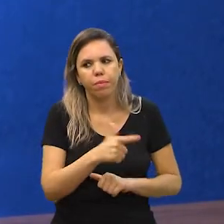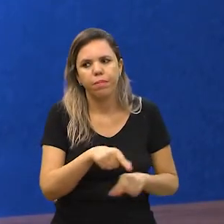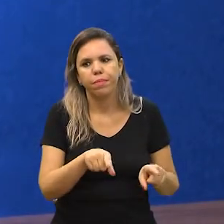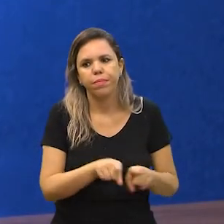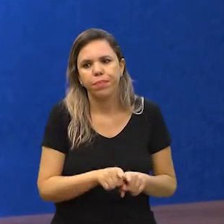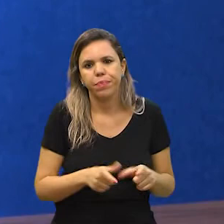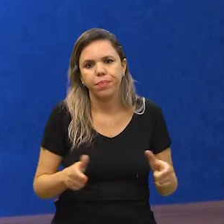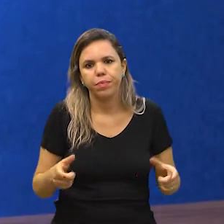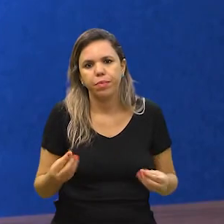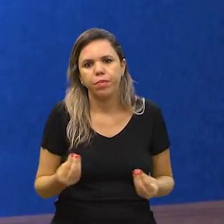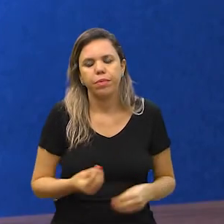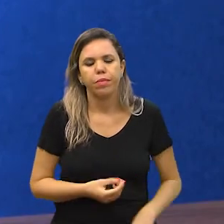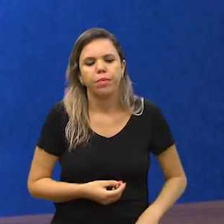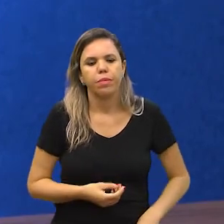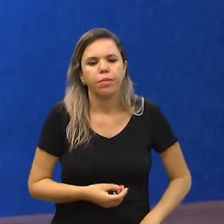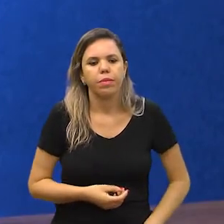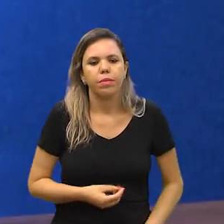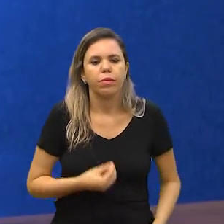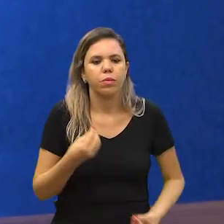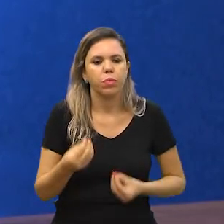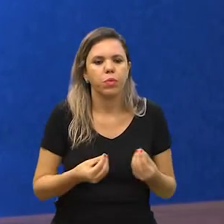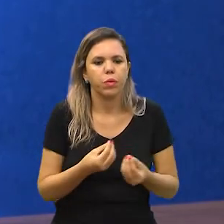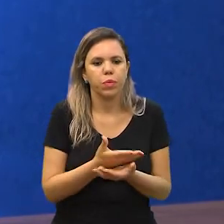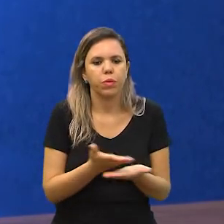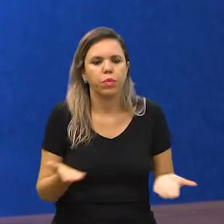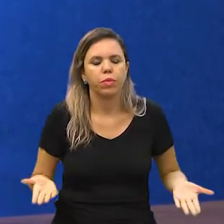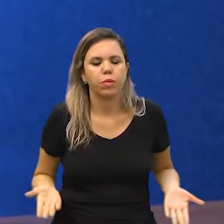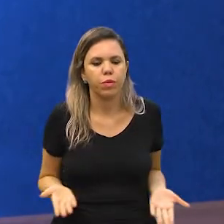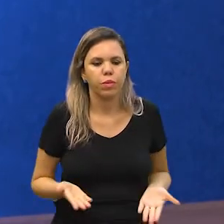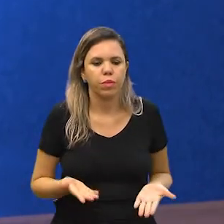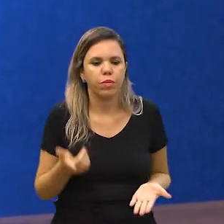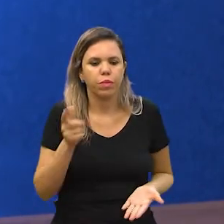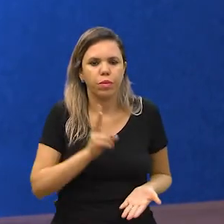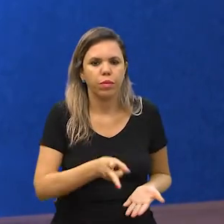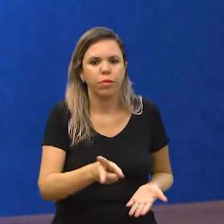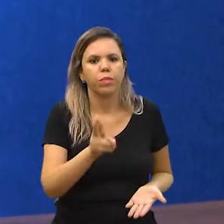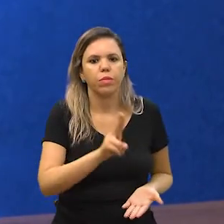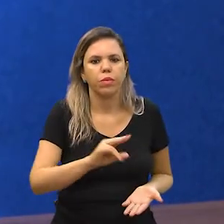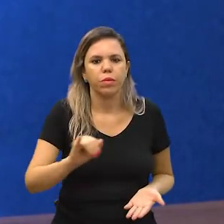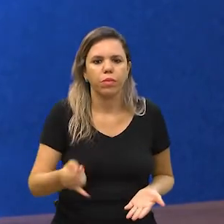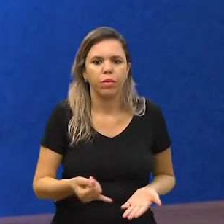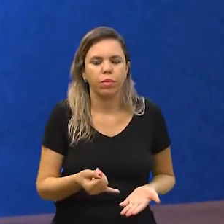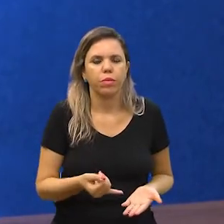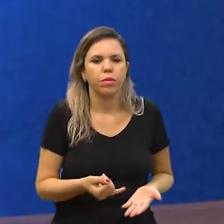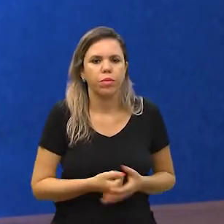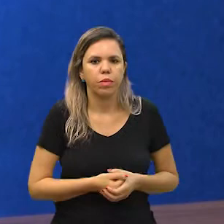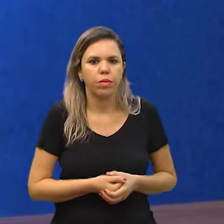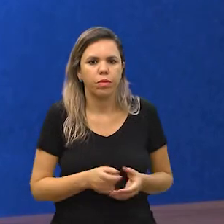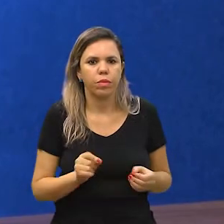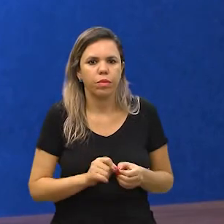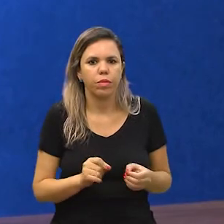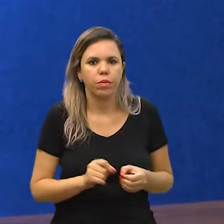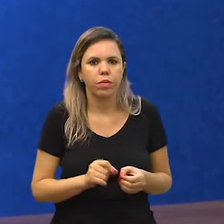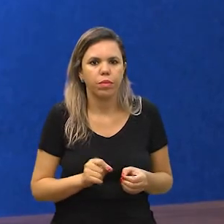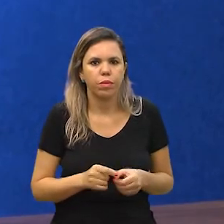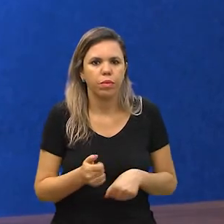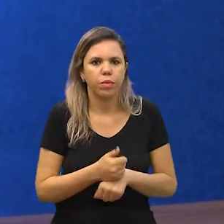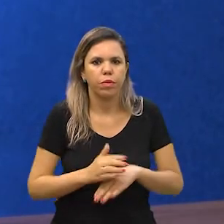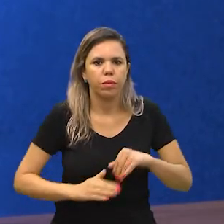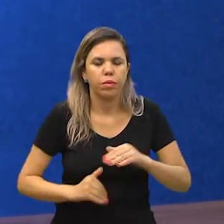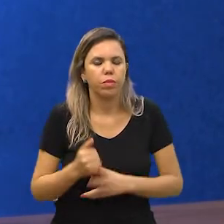outro meio também que cresce muito, como vocês continuam usando esse networking para fazer